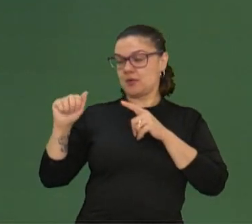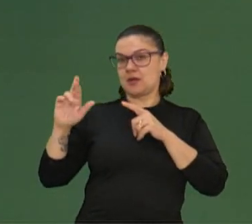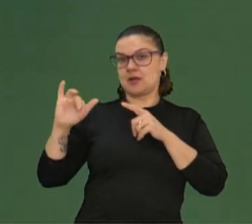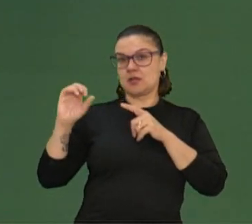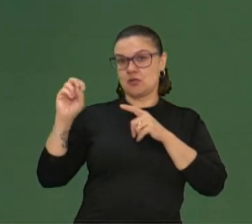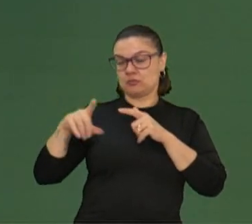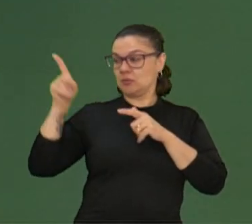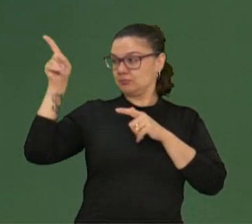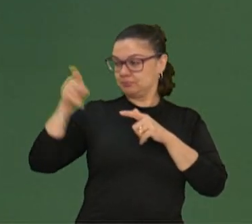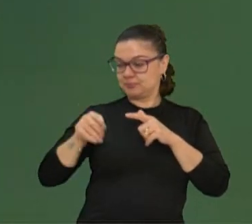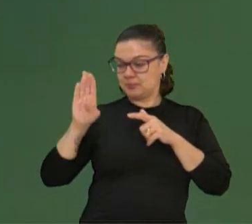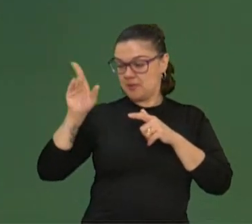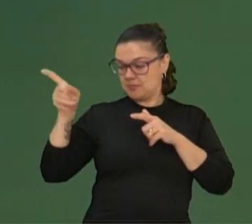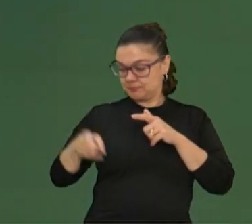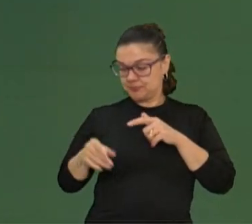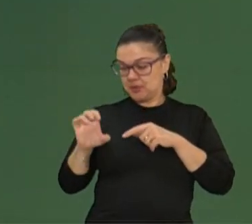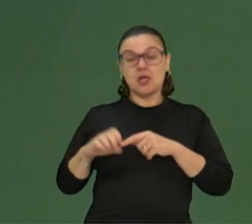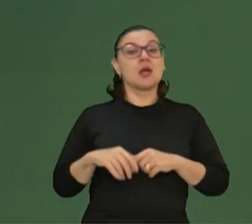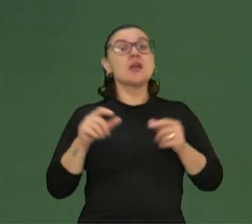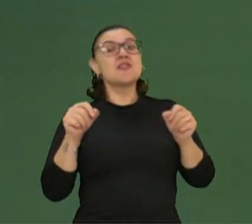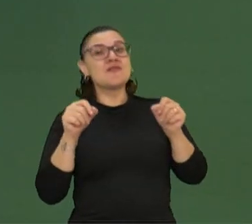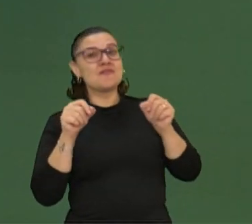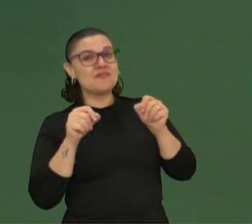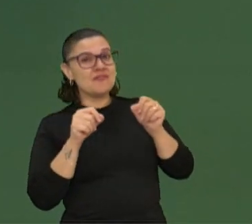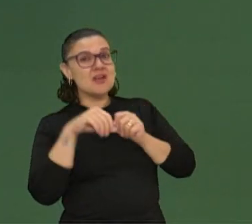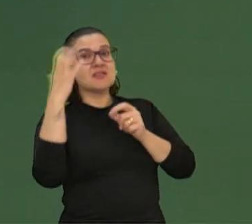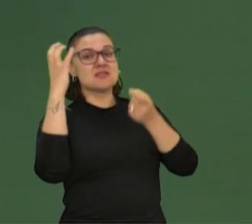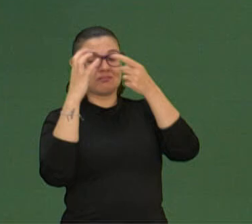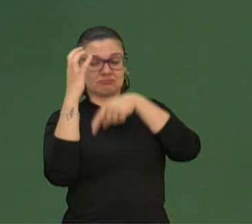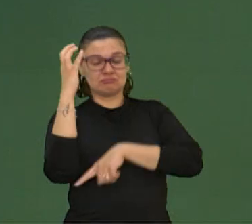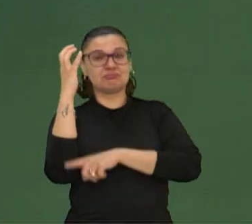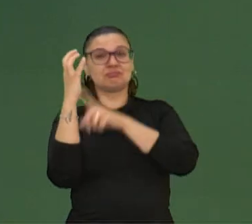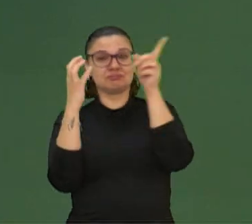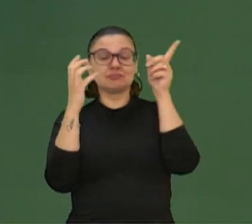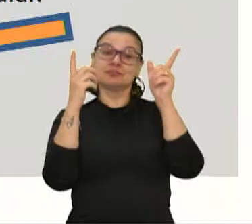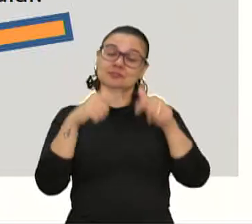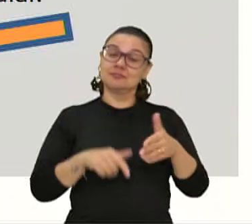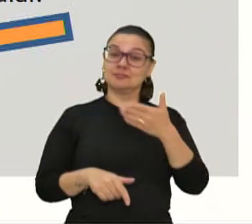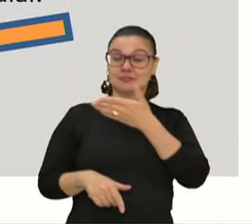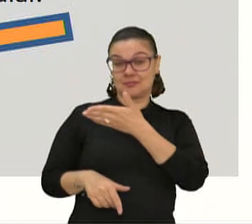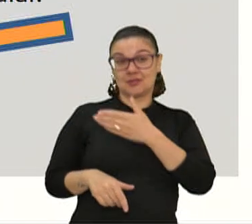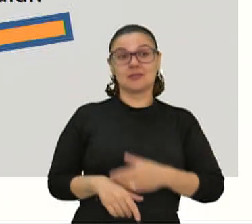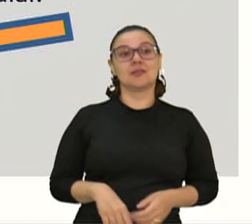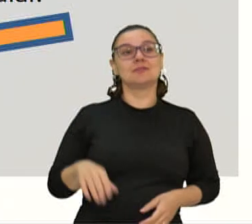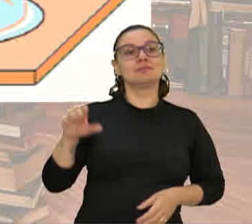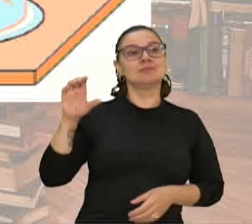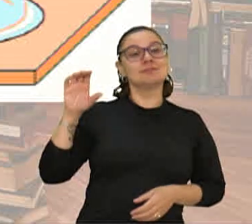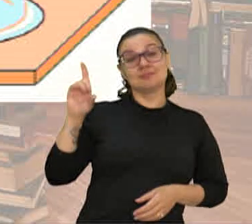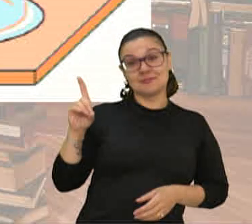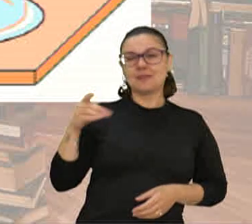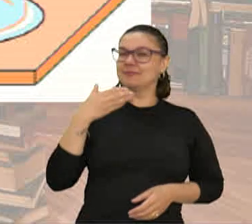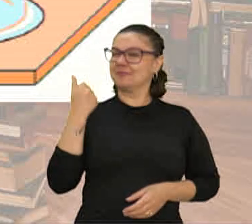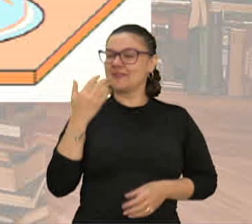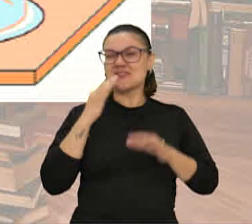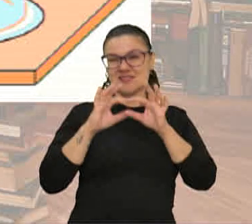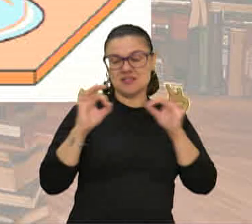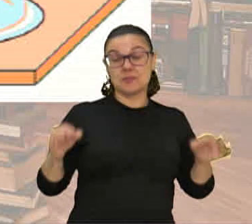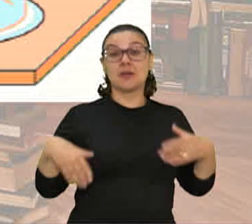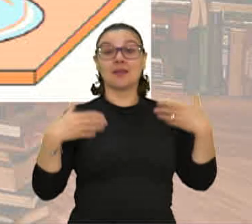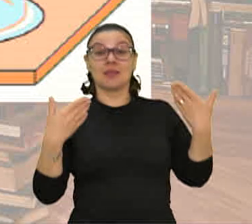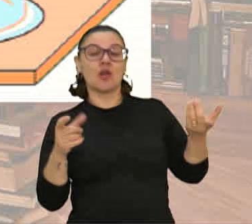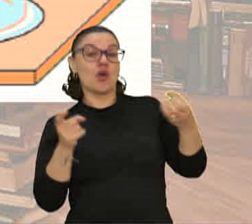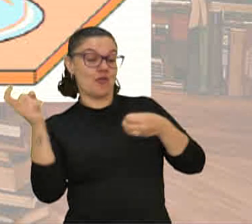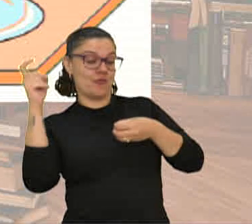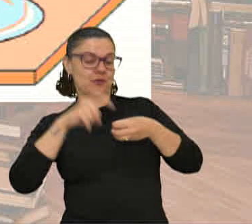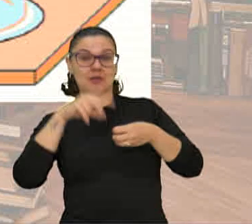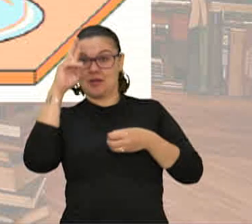E. E essa bactéria fazia fotossíntese. Então, procarionte, autotrófico. Simples, né? Vamos em frente. Vamos lá, um